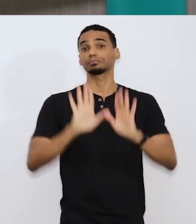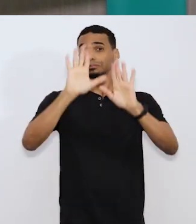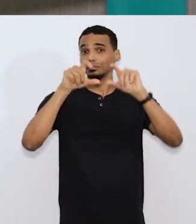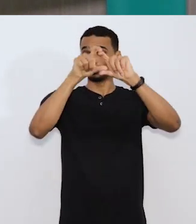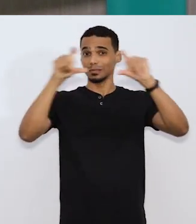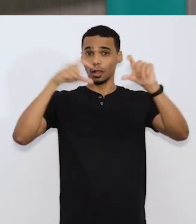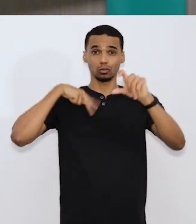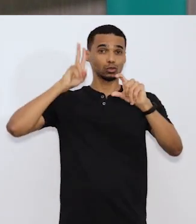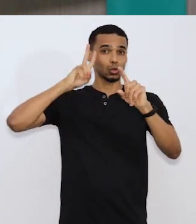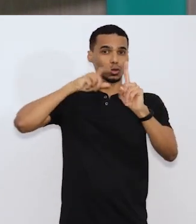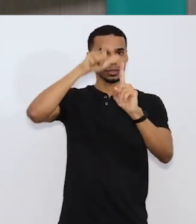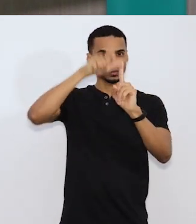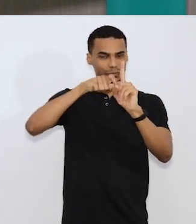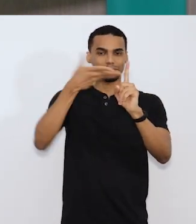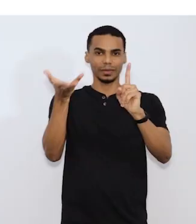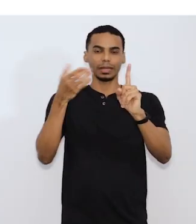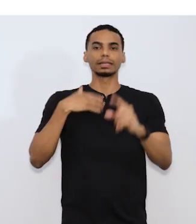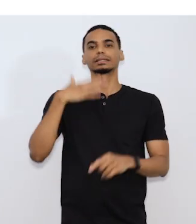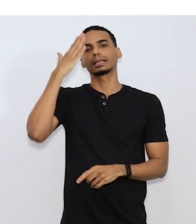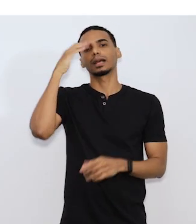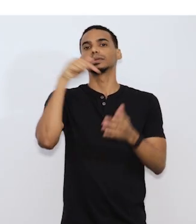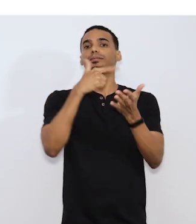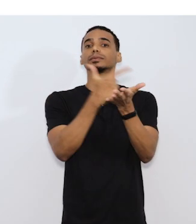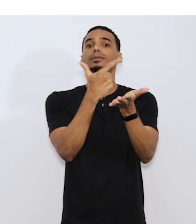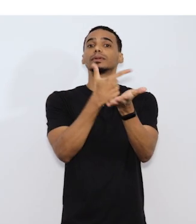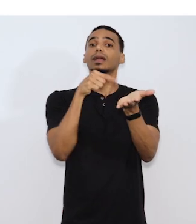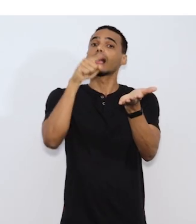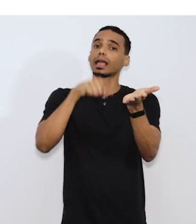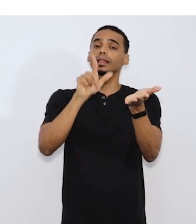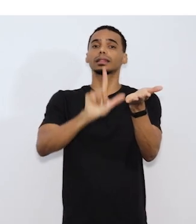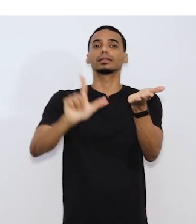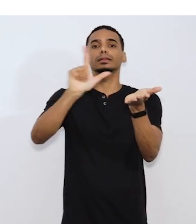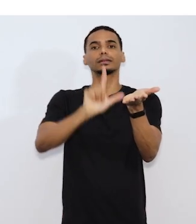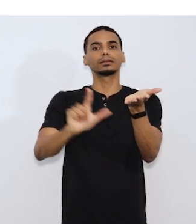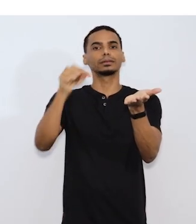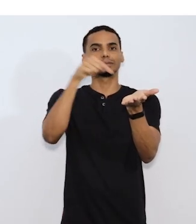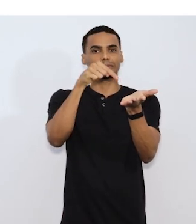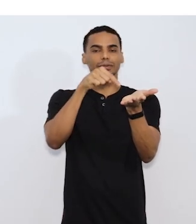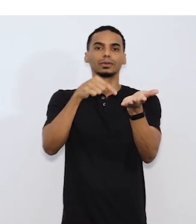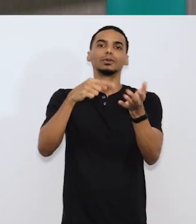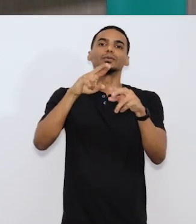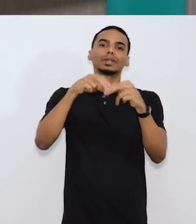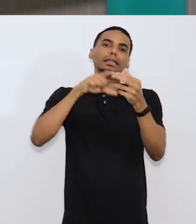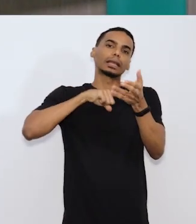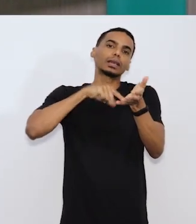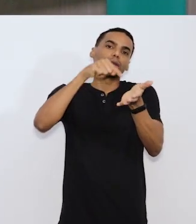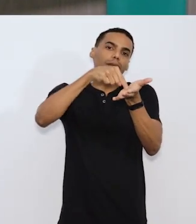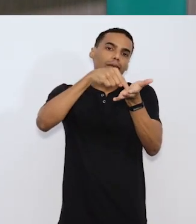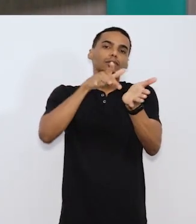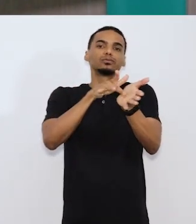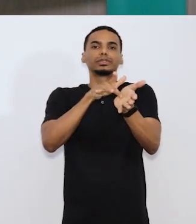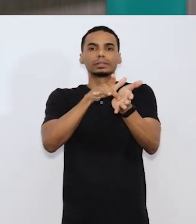da história da Mafalda, nós podemos afirmar que esse livro é um livro literário, que trabalha com a questão da ficção, não é porque